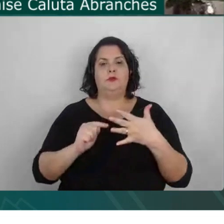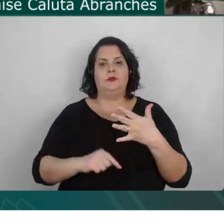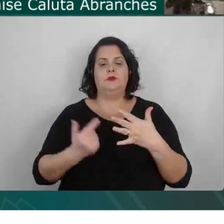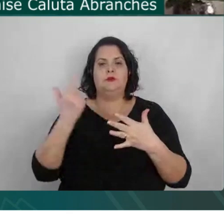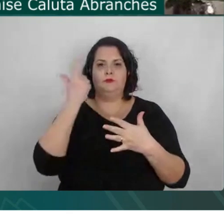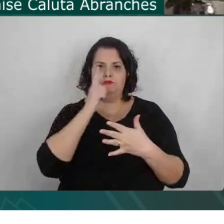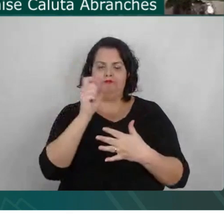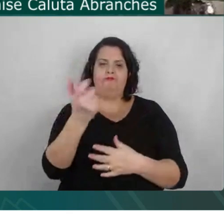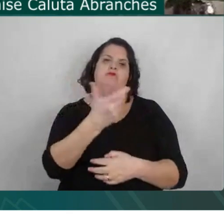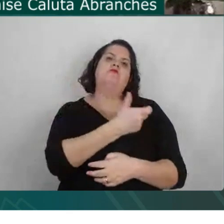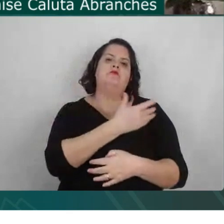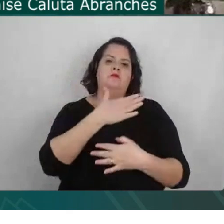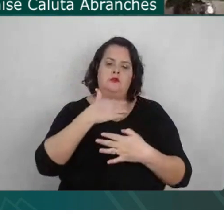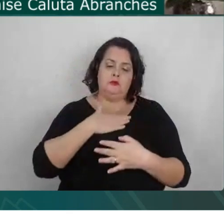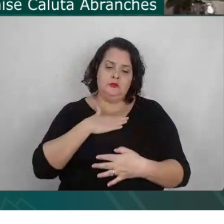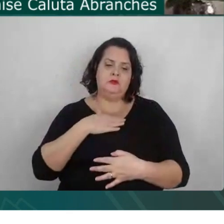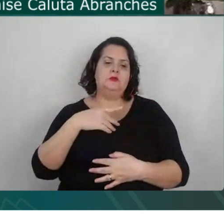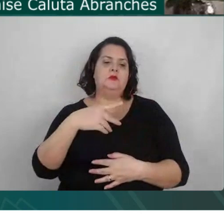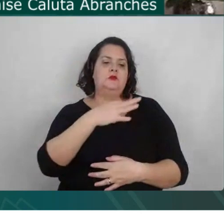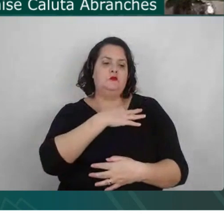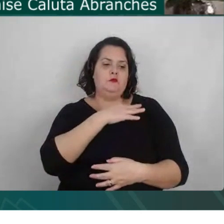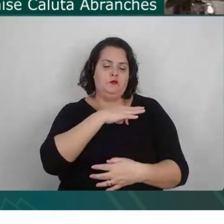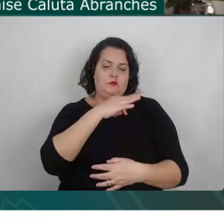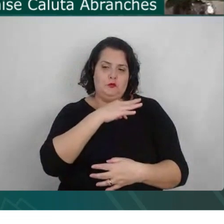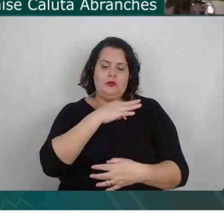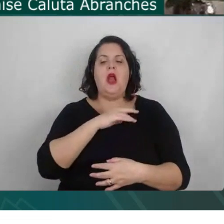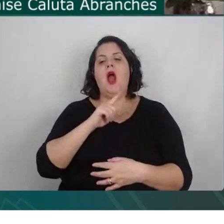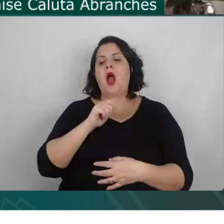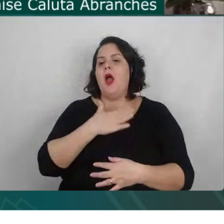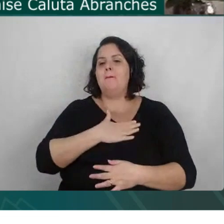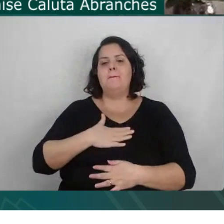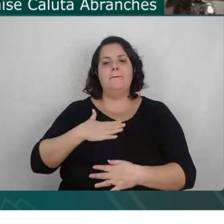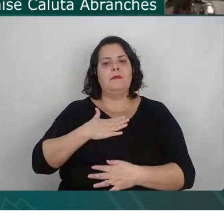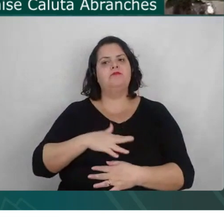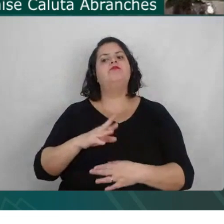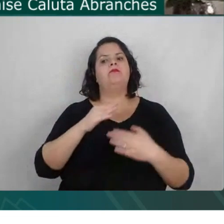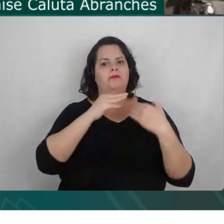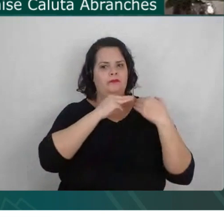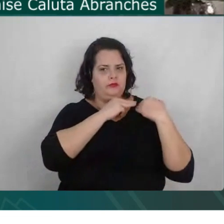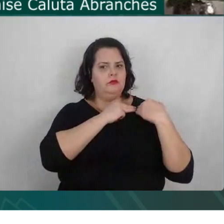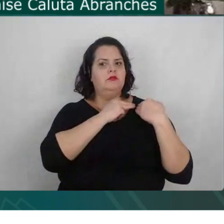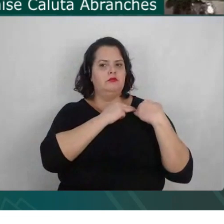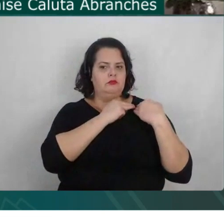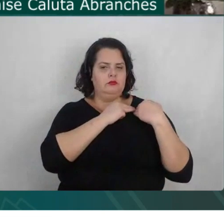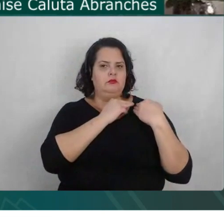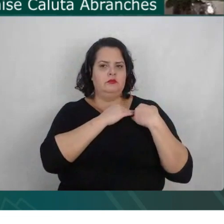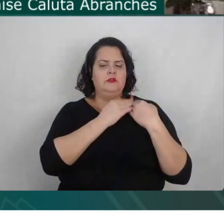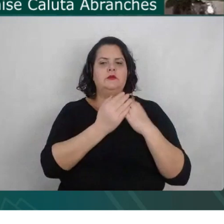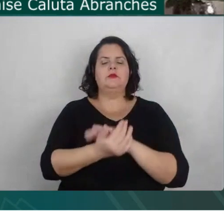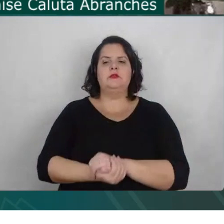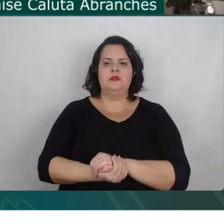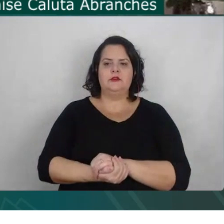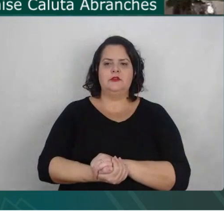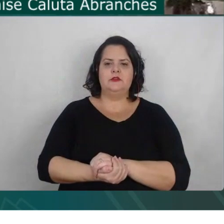como voluntário, poder participar é uma honra, a responsabilidade é imensa, porque coincidiu de estarmos aqui com a nossa